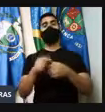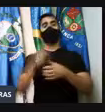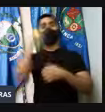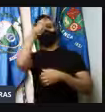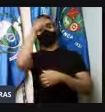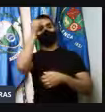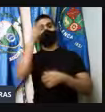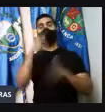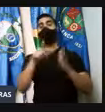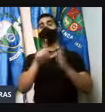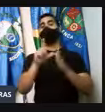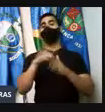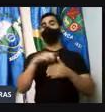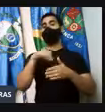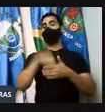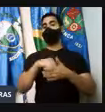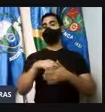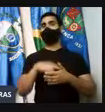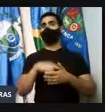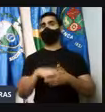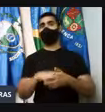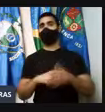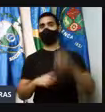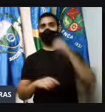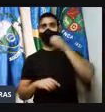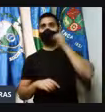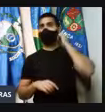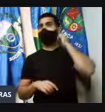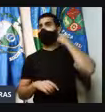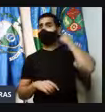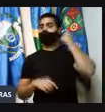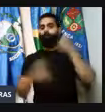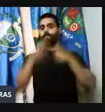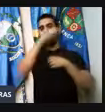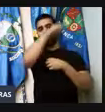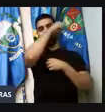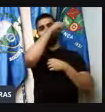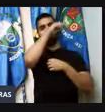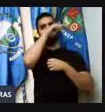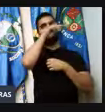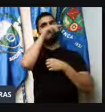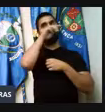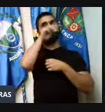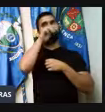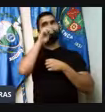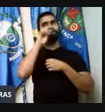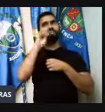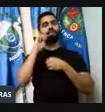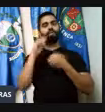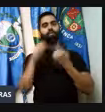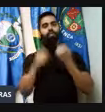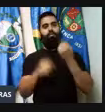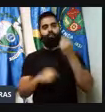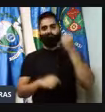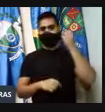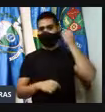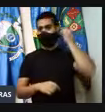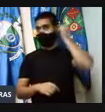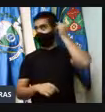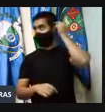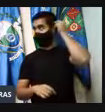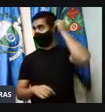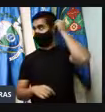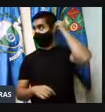aqui, antes da eleição, um decreto que flexibilizou, mas passou para a bandeira amarela, flexibilizou mais ainda, vereador Saulo. Antes da eleição,